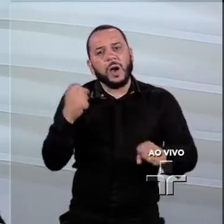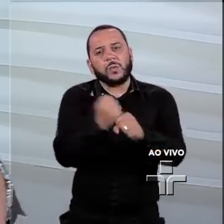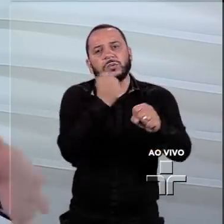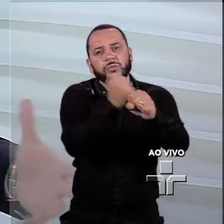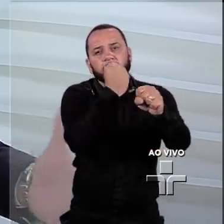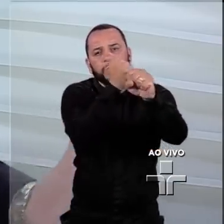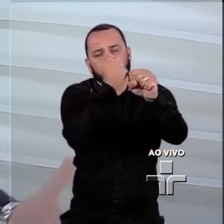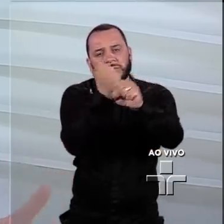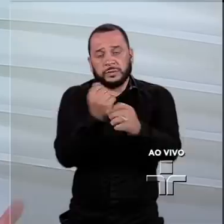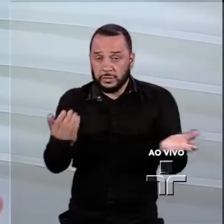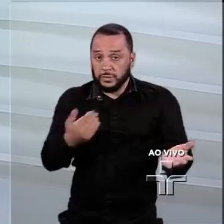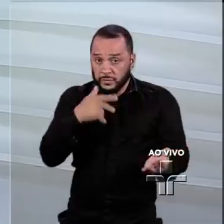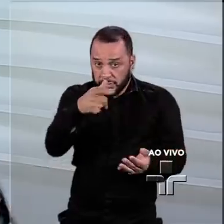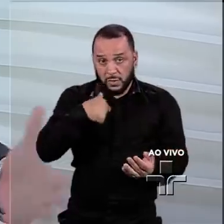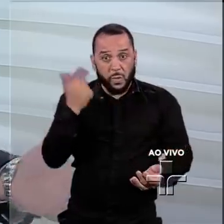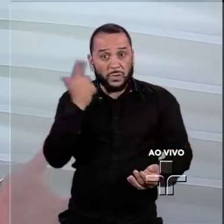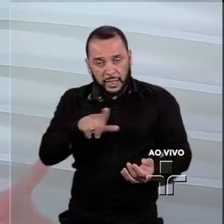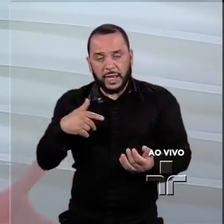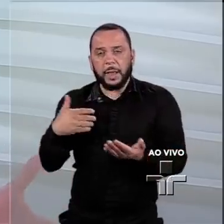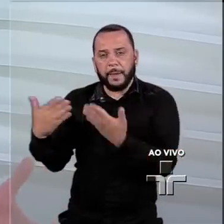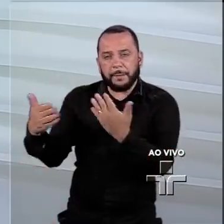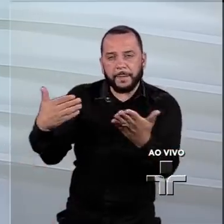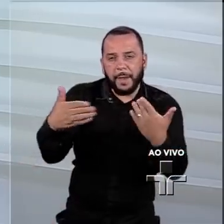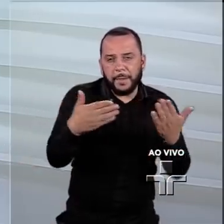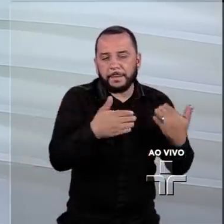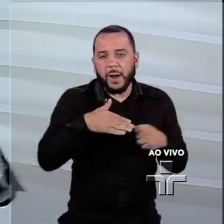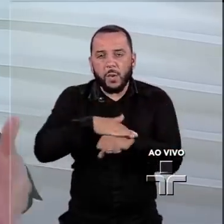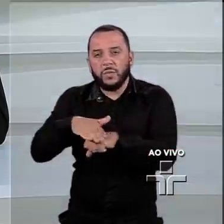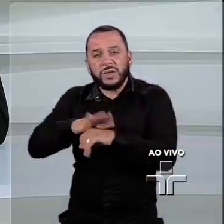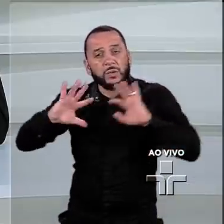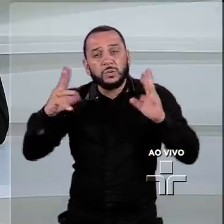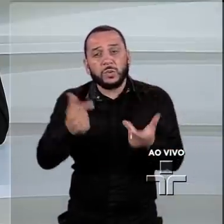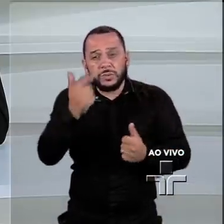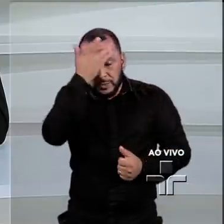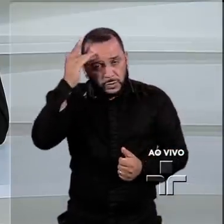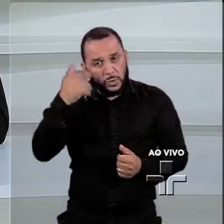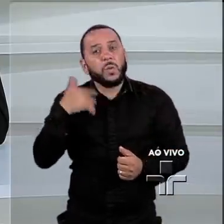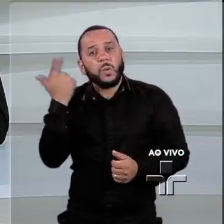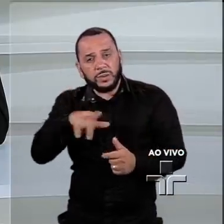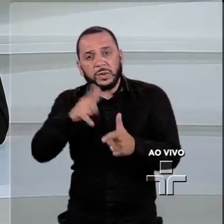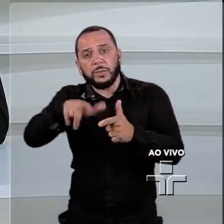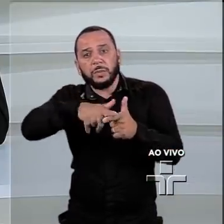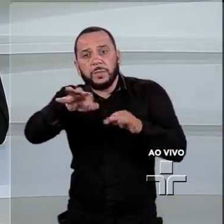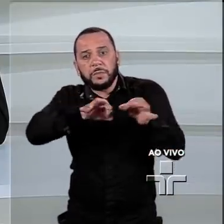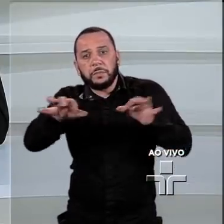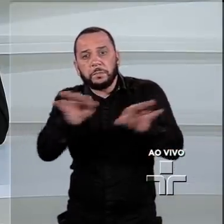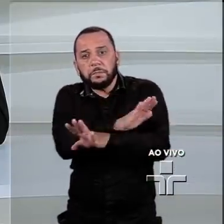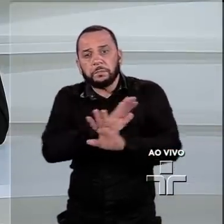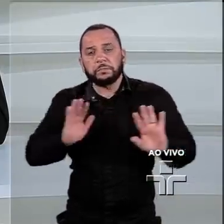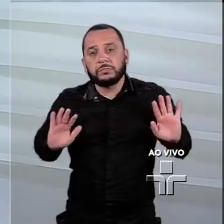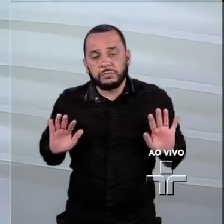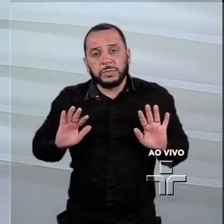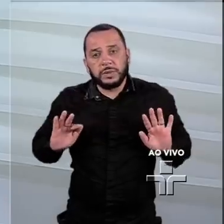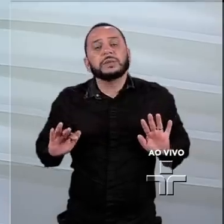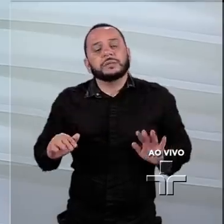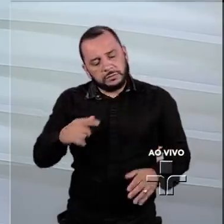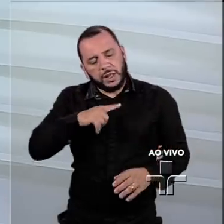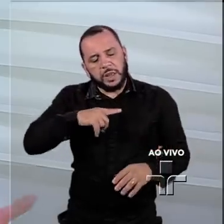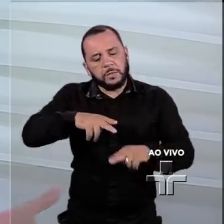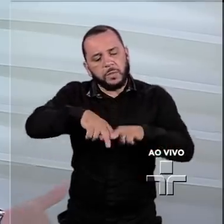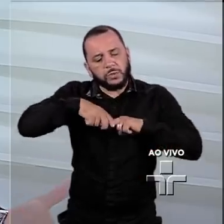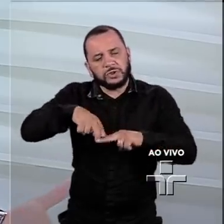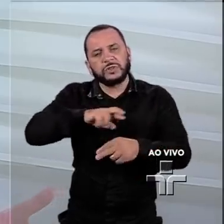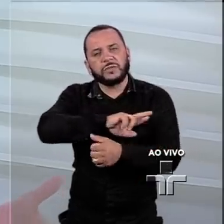do momento que você consegue conversar e dialogar com todo mundo, a gente conseguiu encontrar uma saída. Então, eu acho que há inúmeros motivos